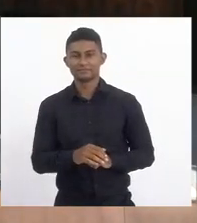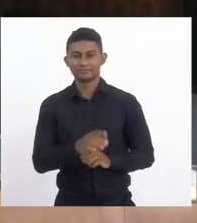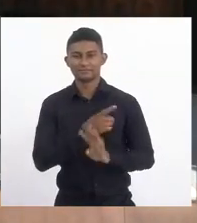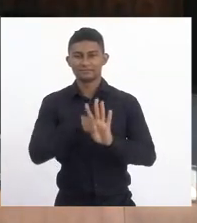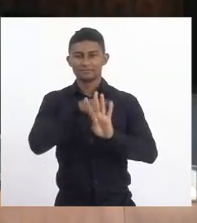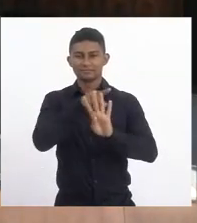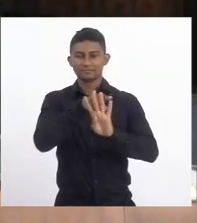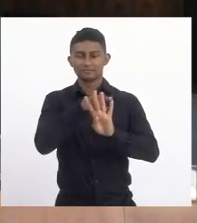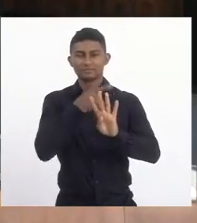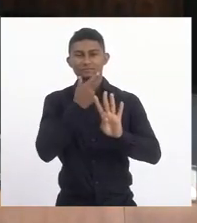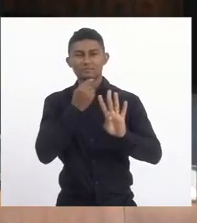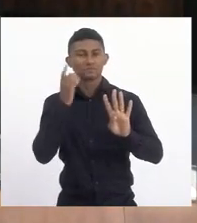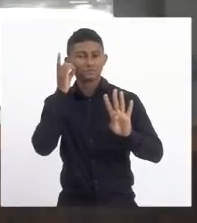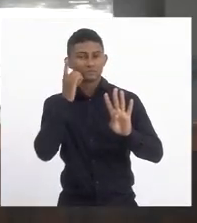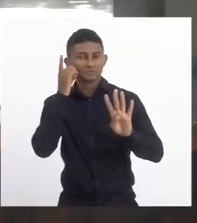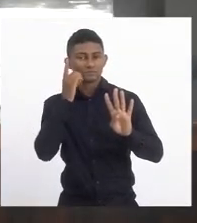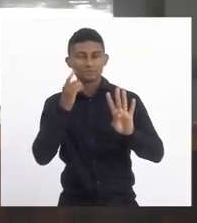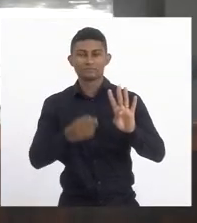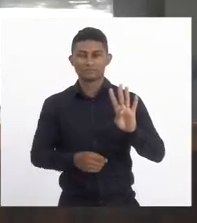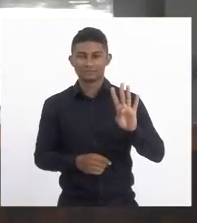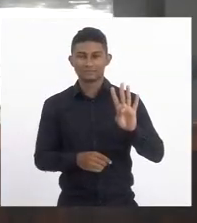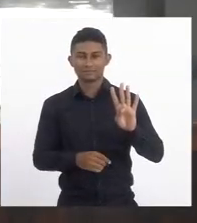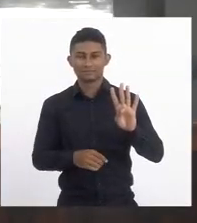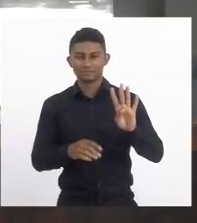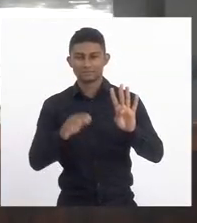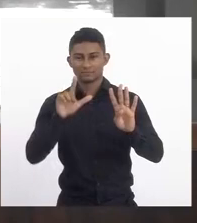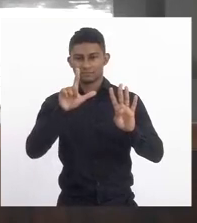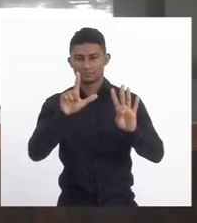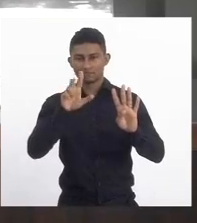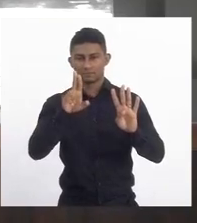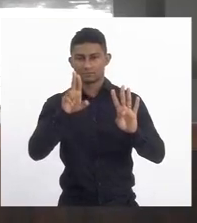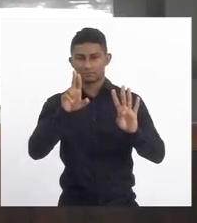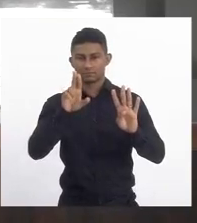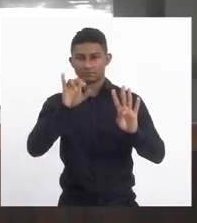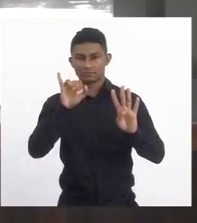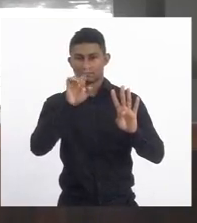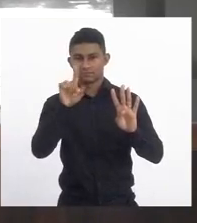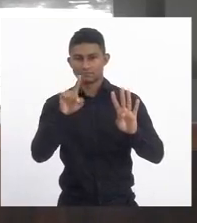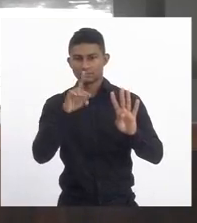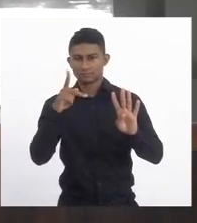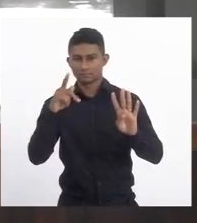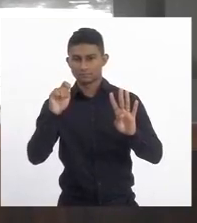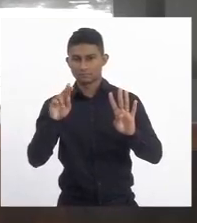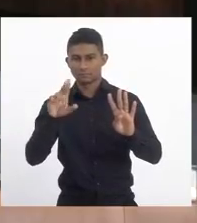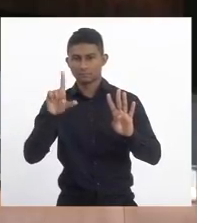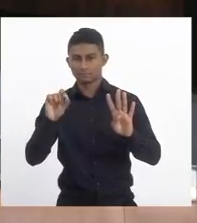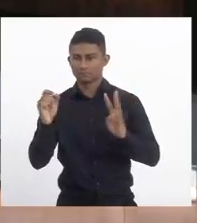O deputado estadual Luiz Paulo.